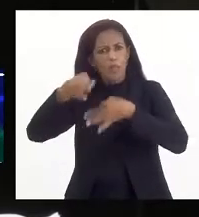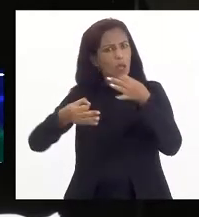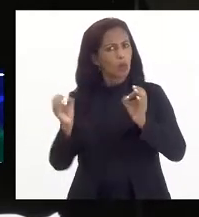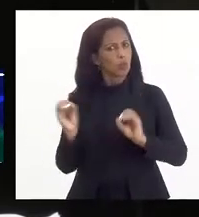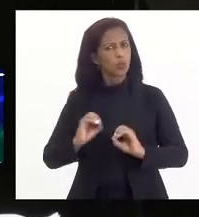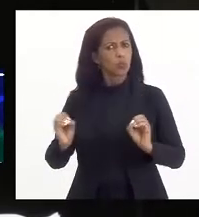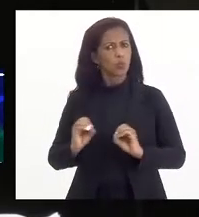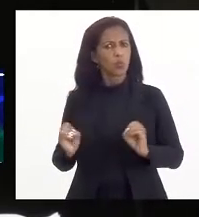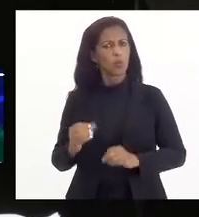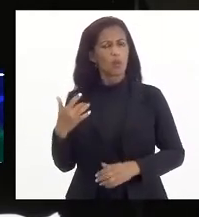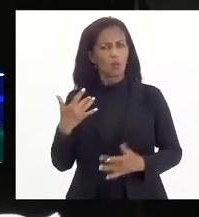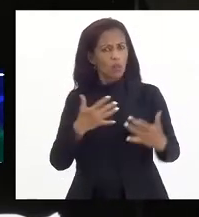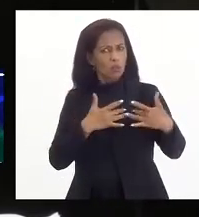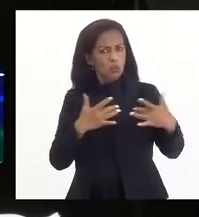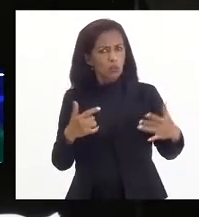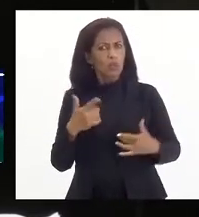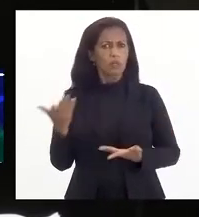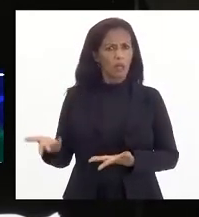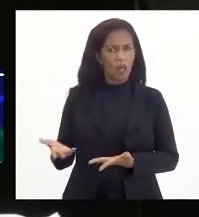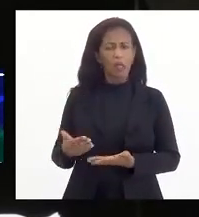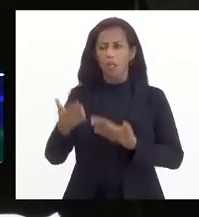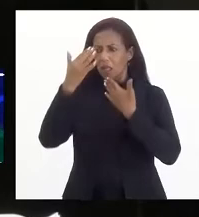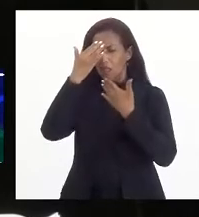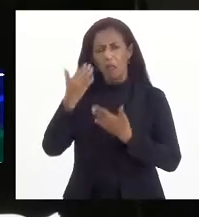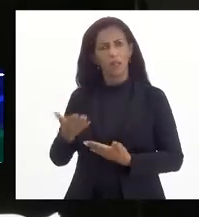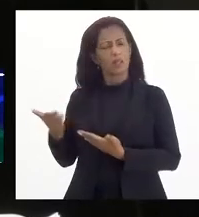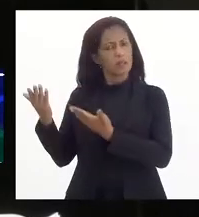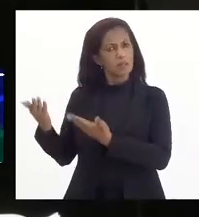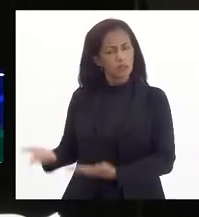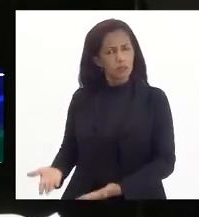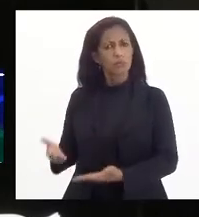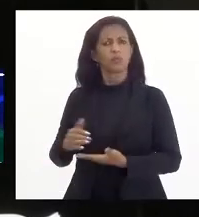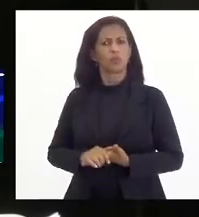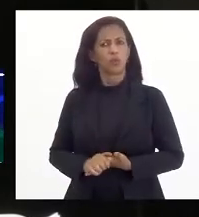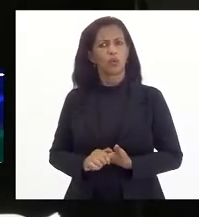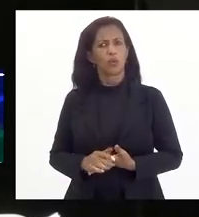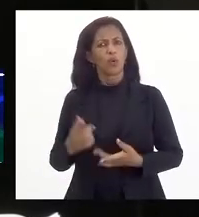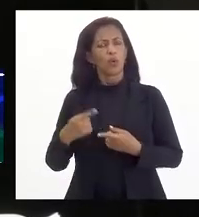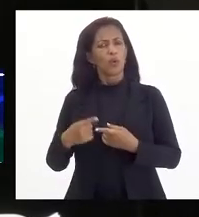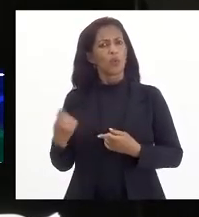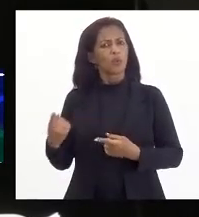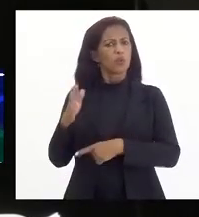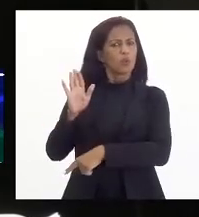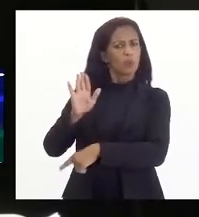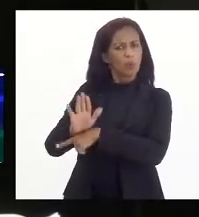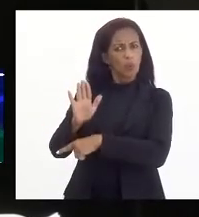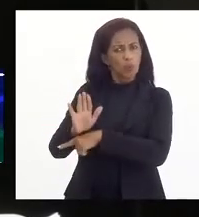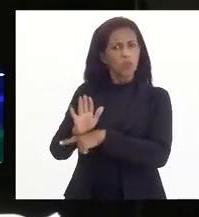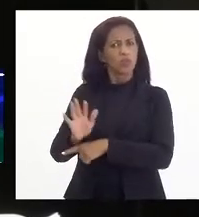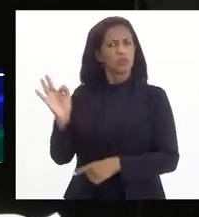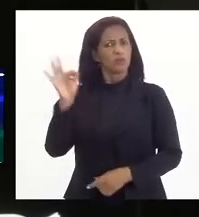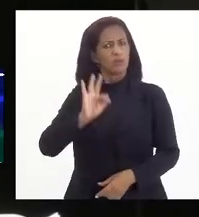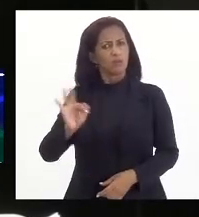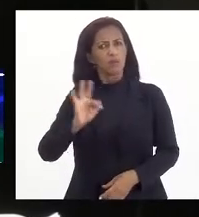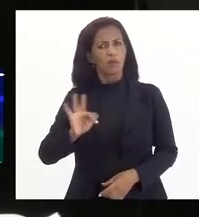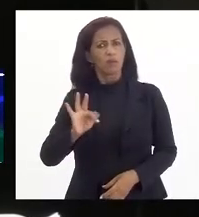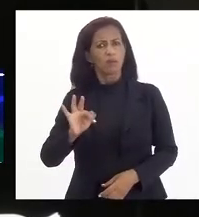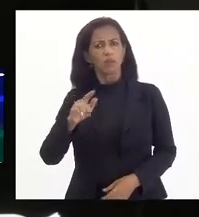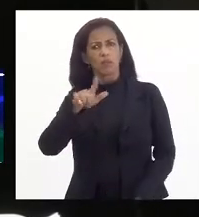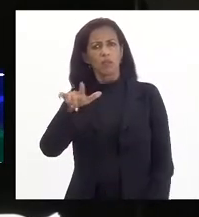estou aqui solidária de por causa de escola E agradecendo vossa excelência por onde teria fingido Universidade da Zona Oeste